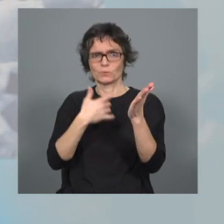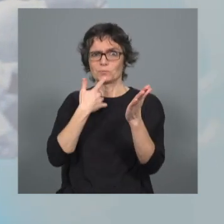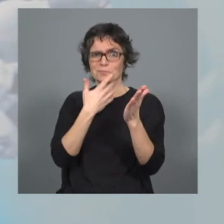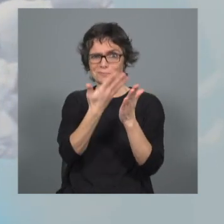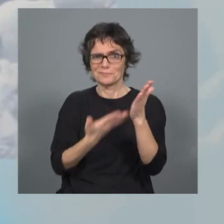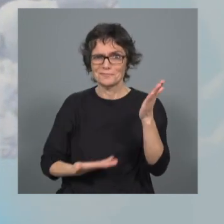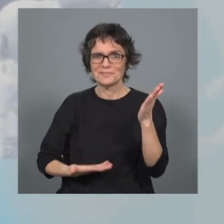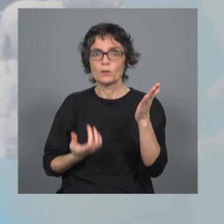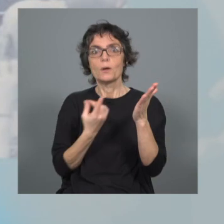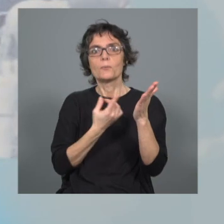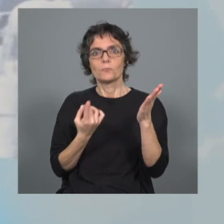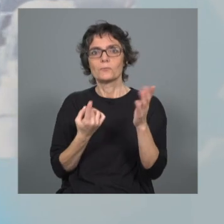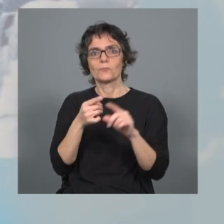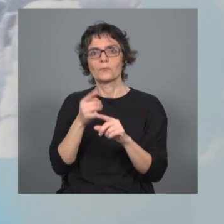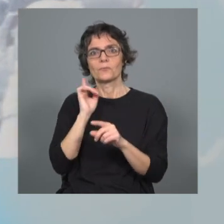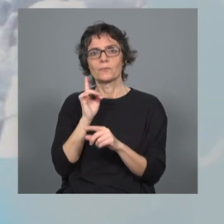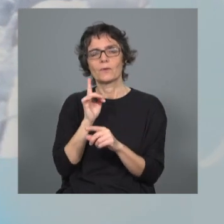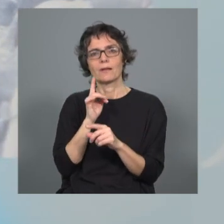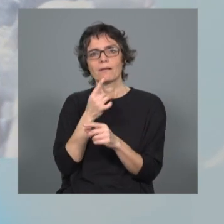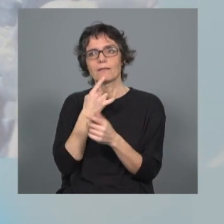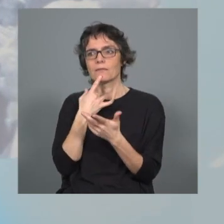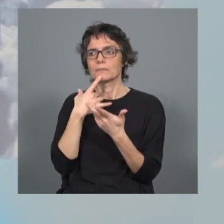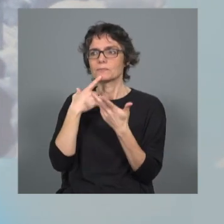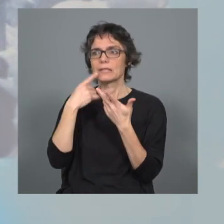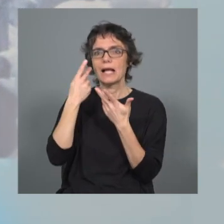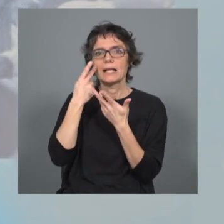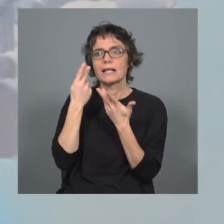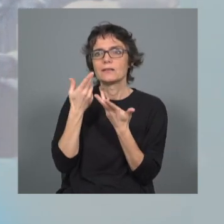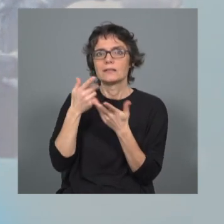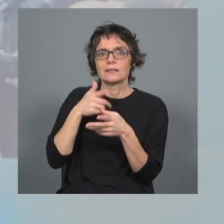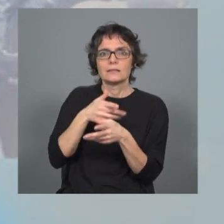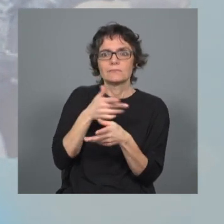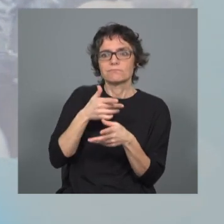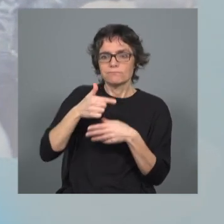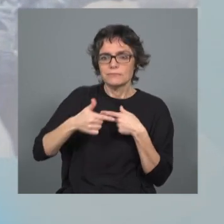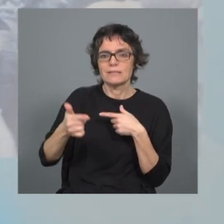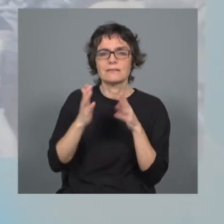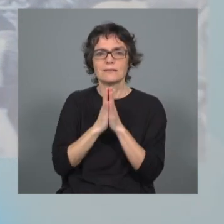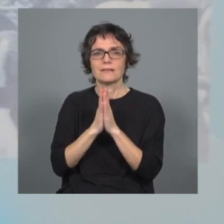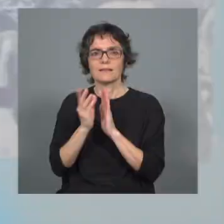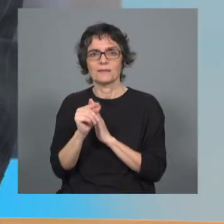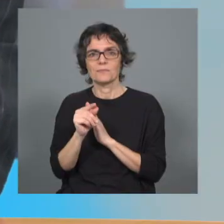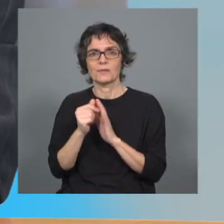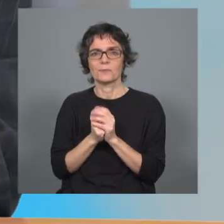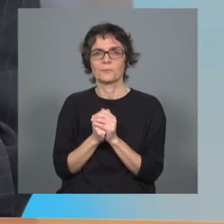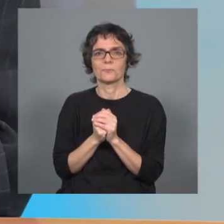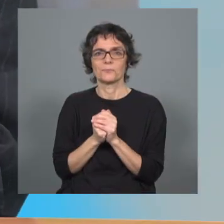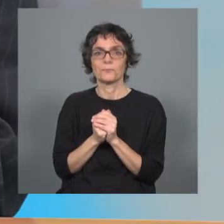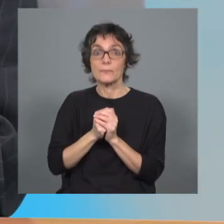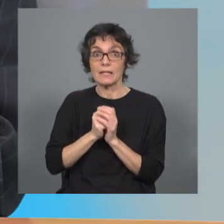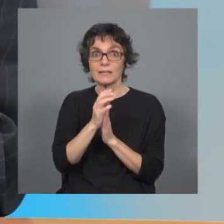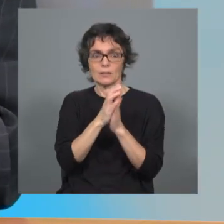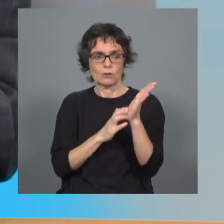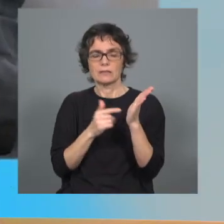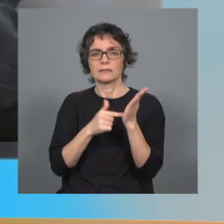precisamente por uma densidade de vida também que se celebra ao longo da Semana Santa. Este texto eu